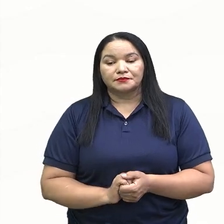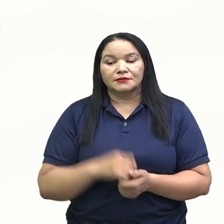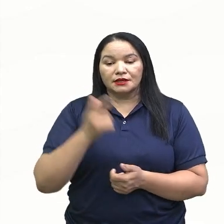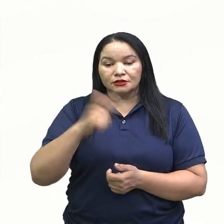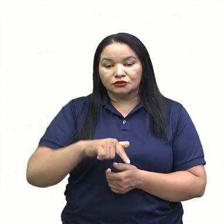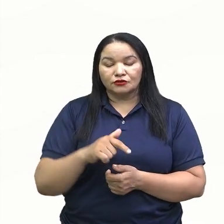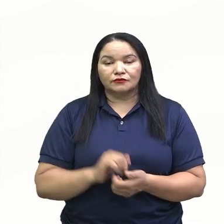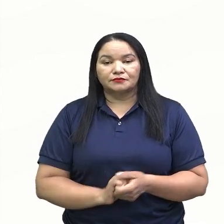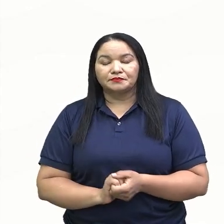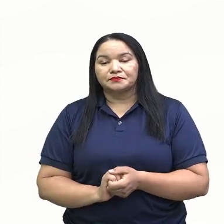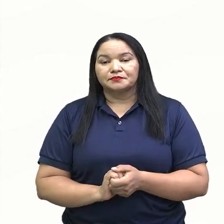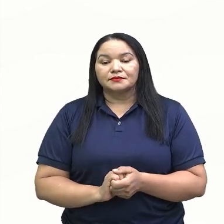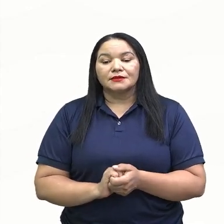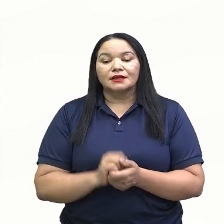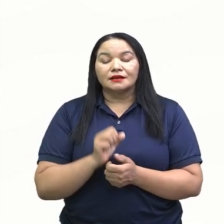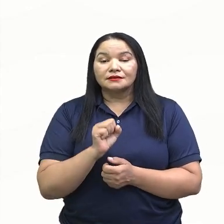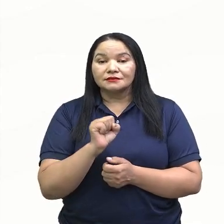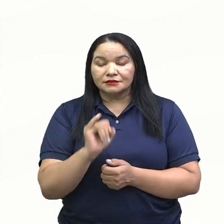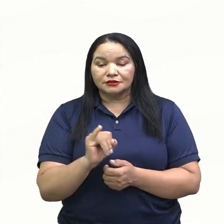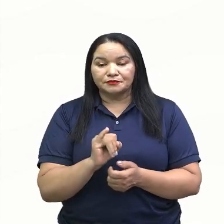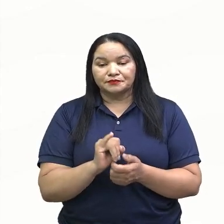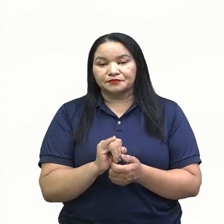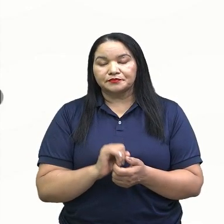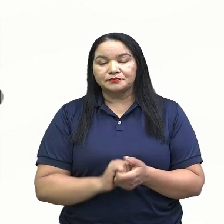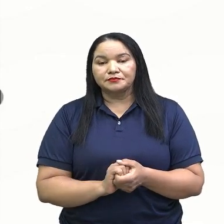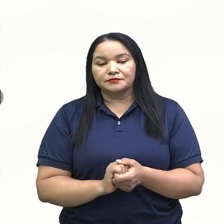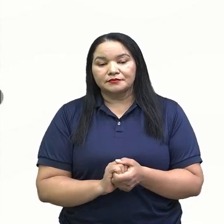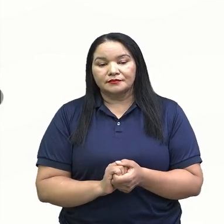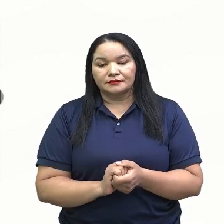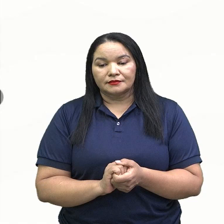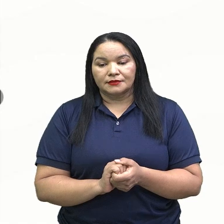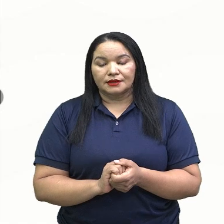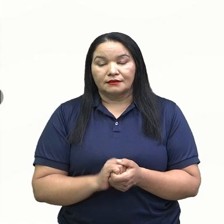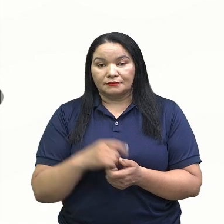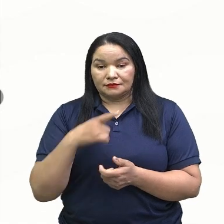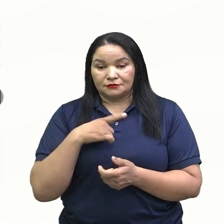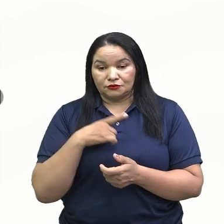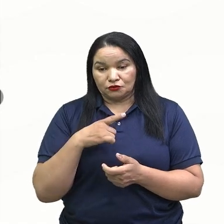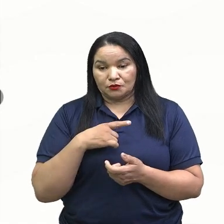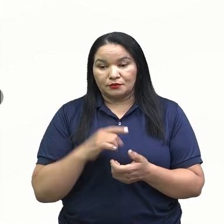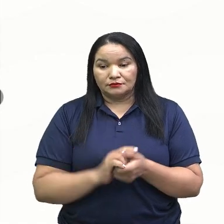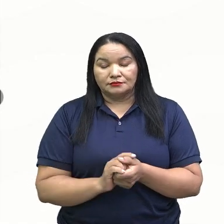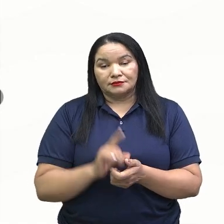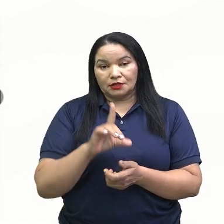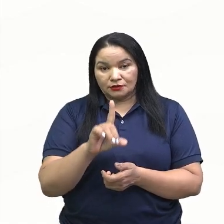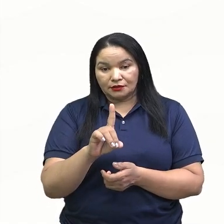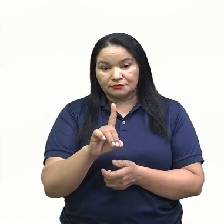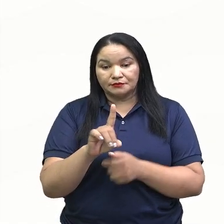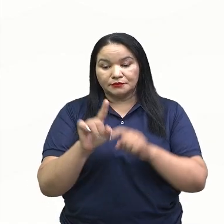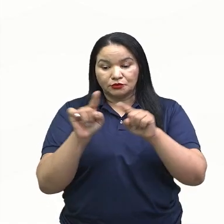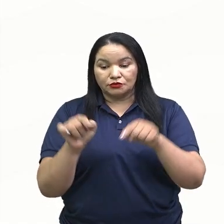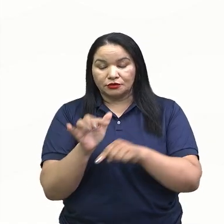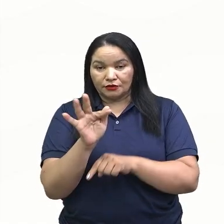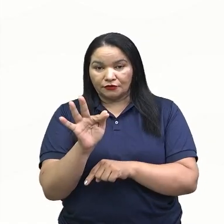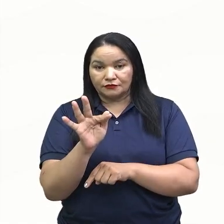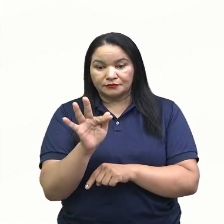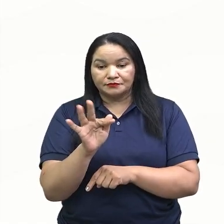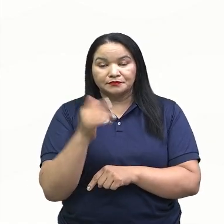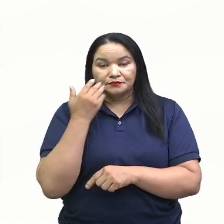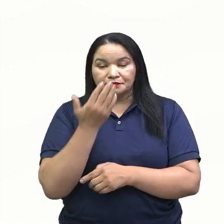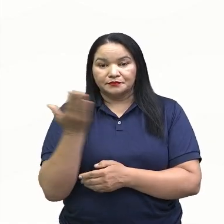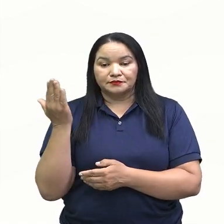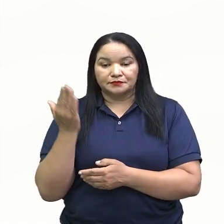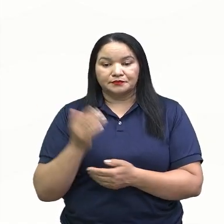retornar. Se eu for, como eu estou trabalhando com o domínio, então nós vamos ter aqui o seguinte,